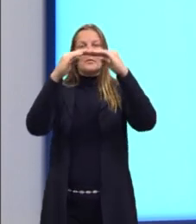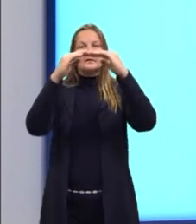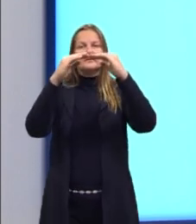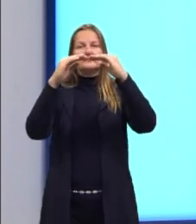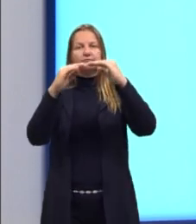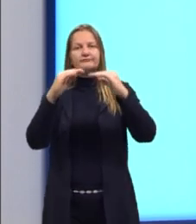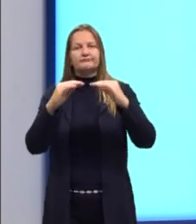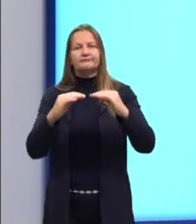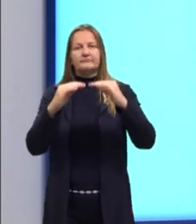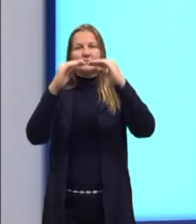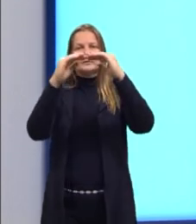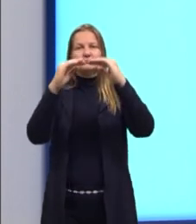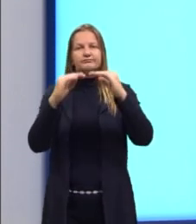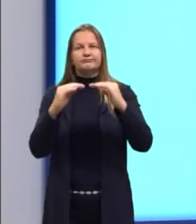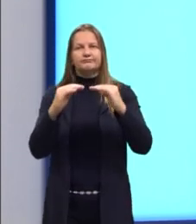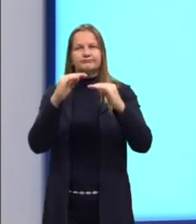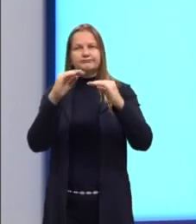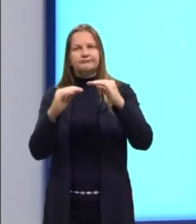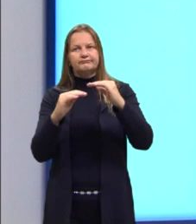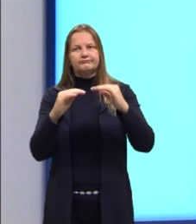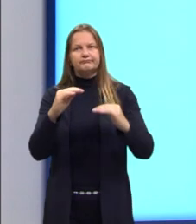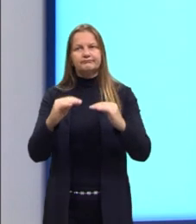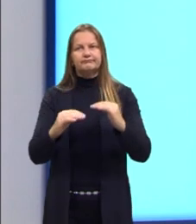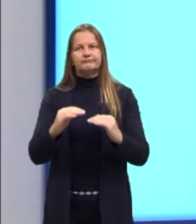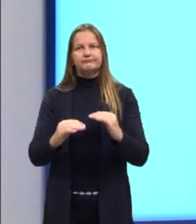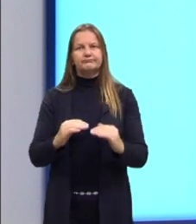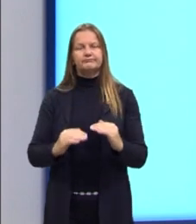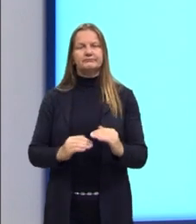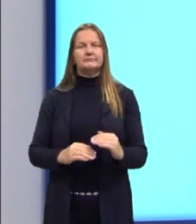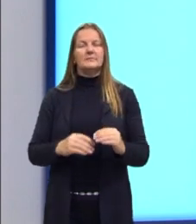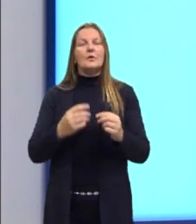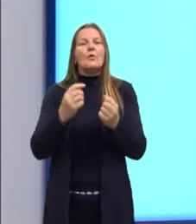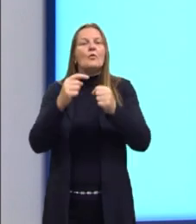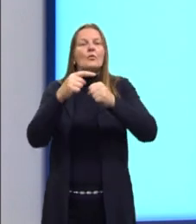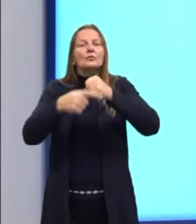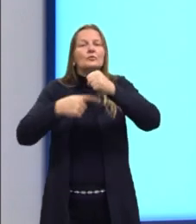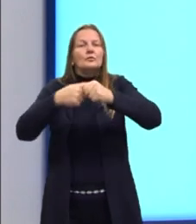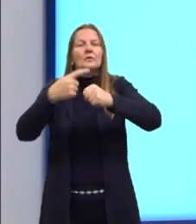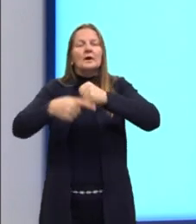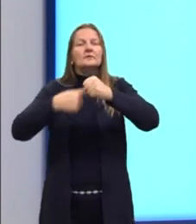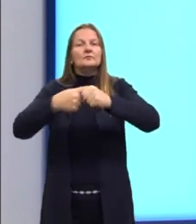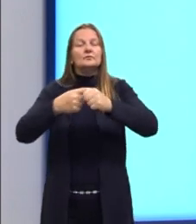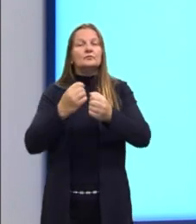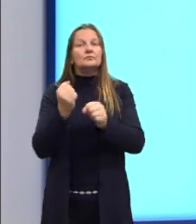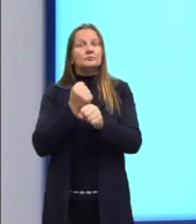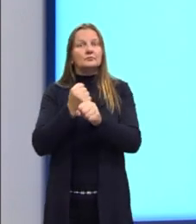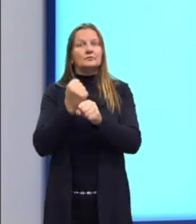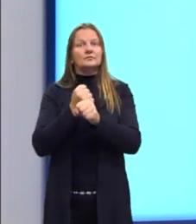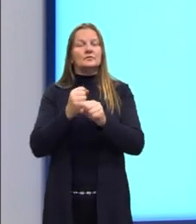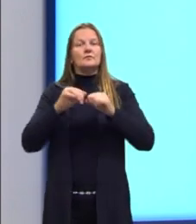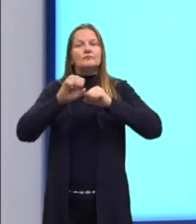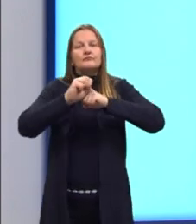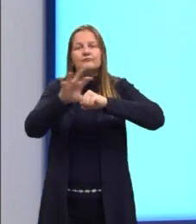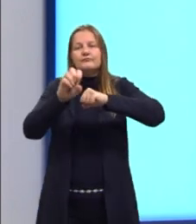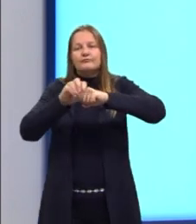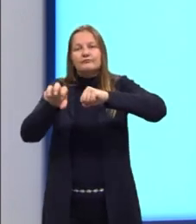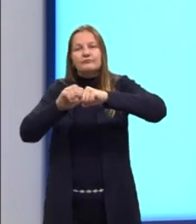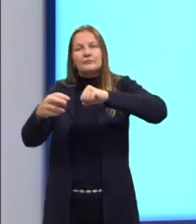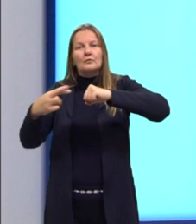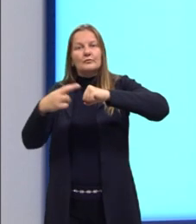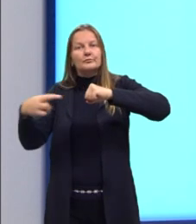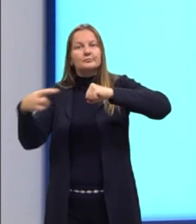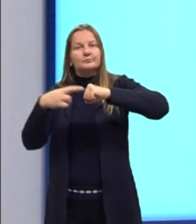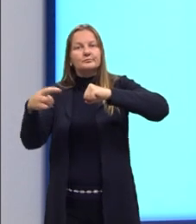né determinado a quantidade de dos átomos eles poderão produzir esses essas emissões radioativas